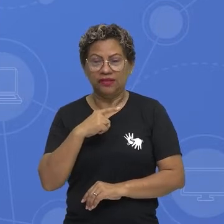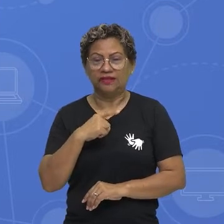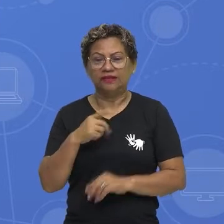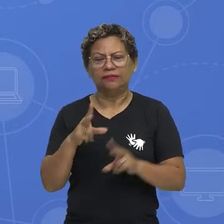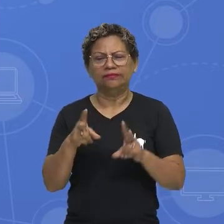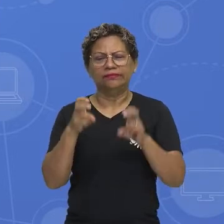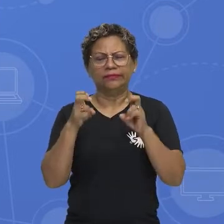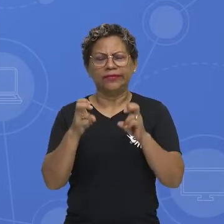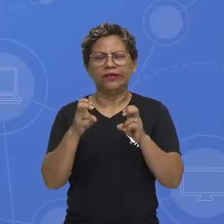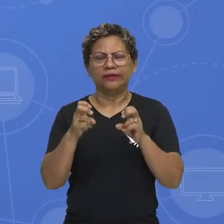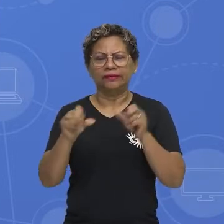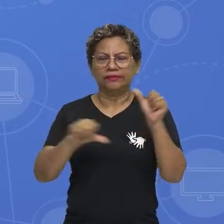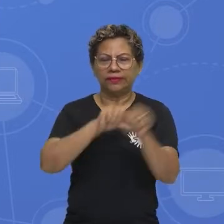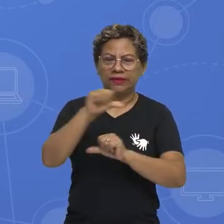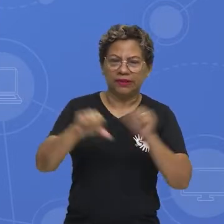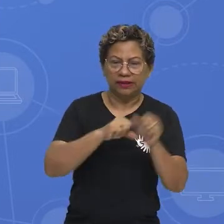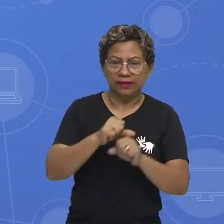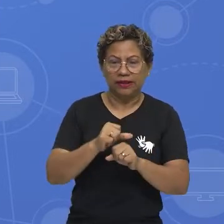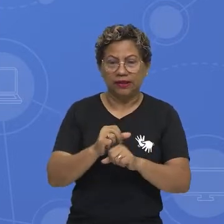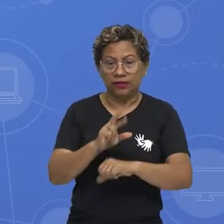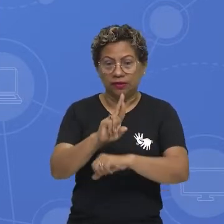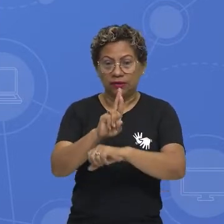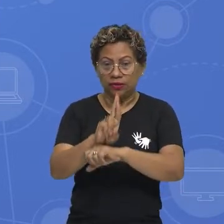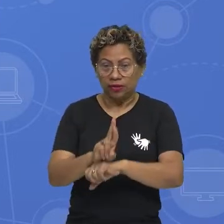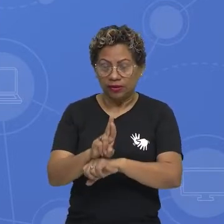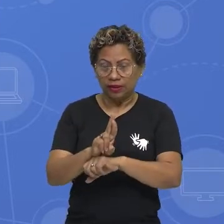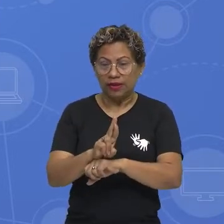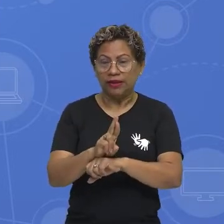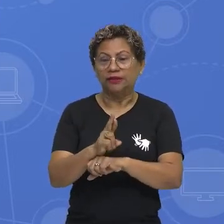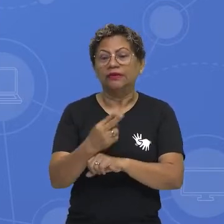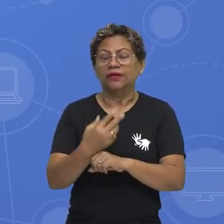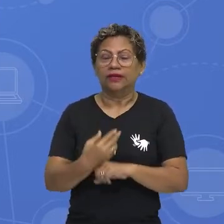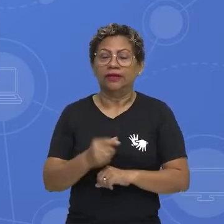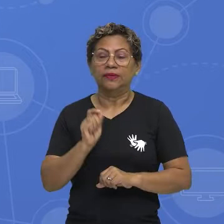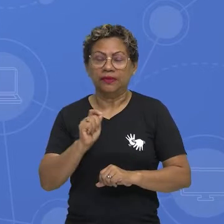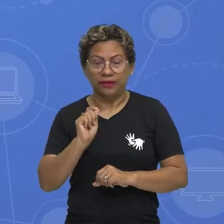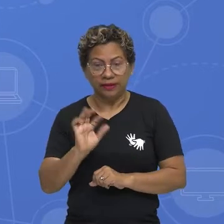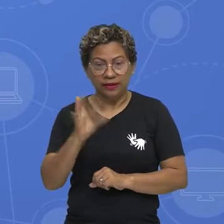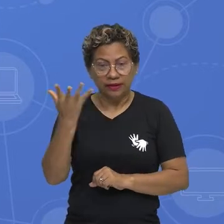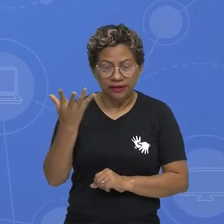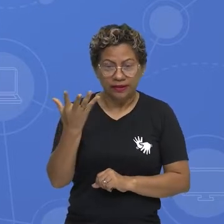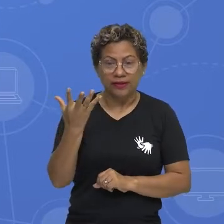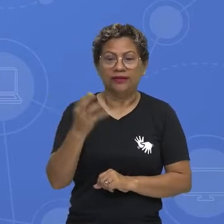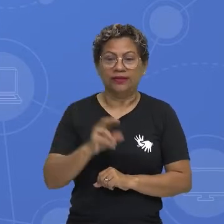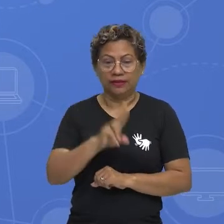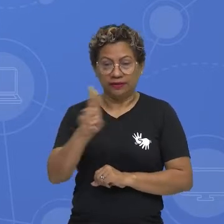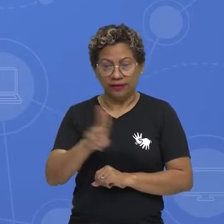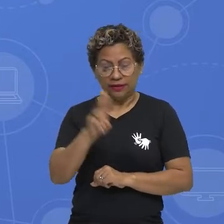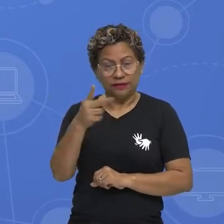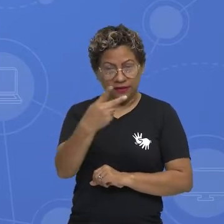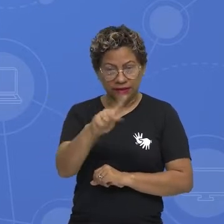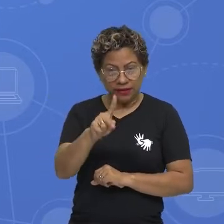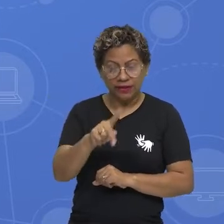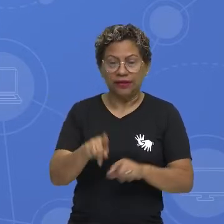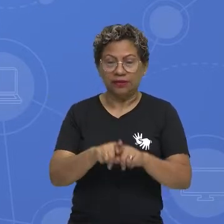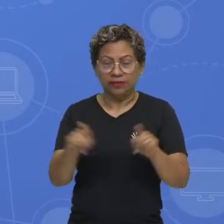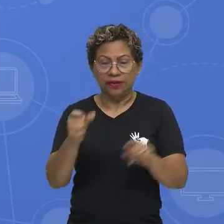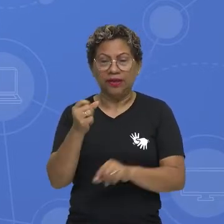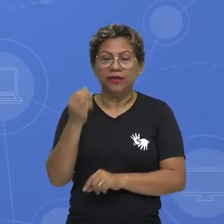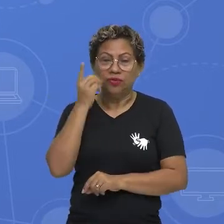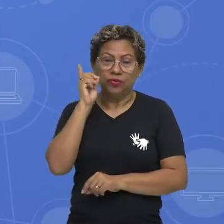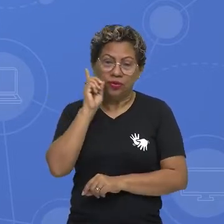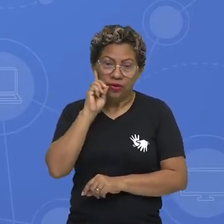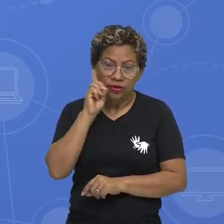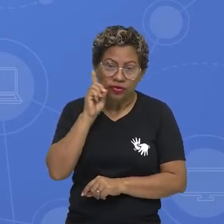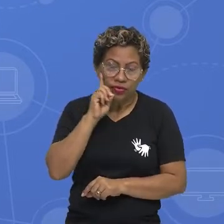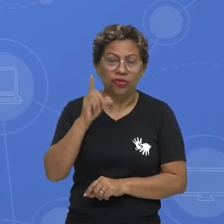mudança. Repare que os seus créditos estão sendo consumidos aos poucos. Mas não se preocupe, você gerou bastante energia solar durante o dia